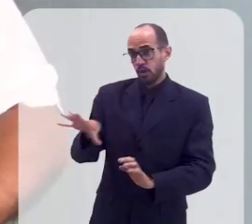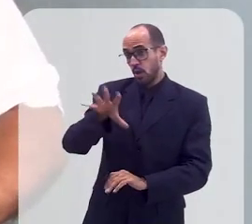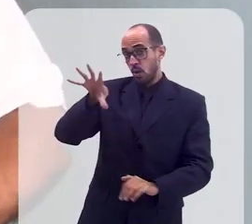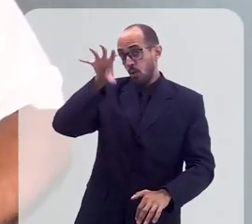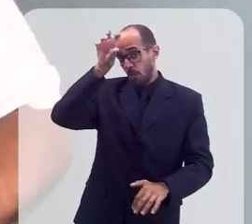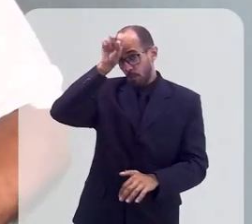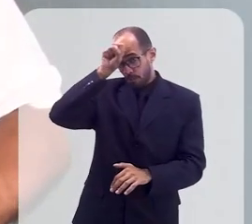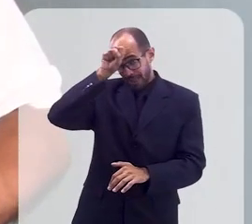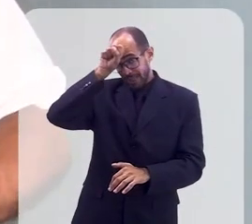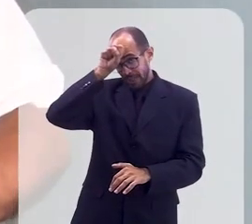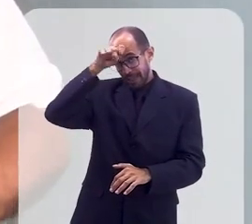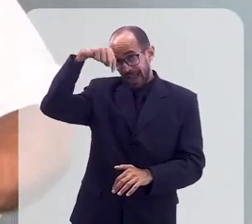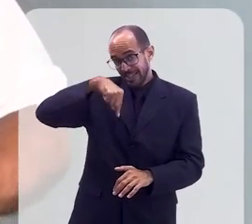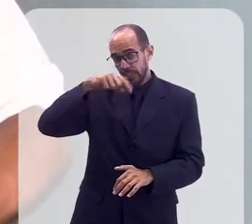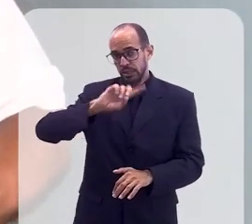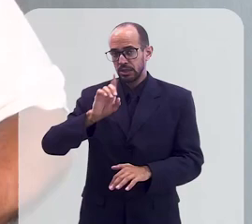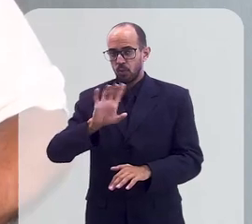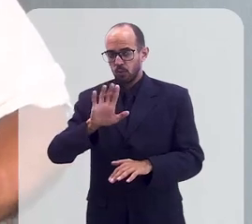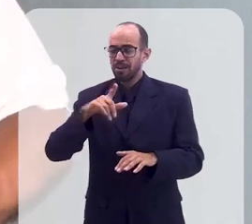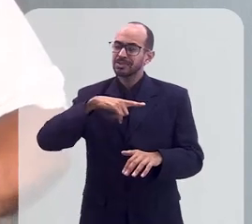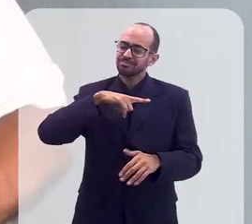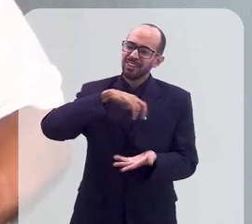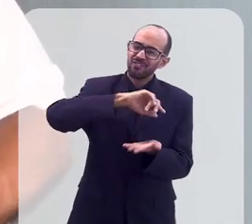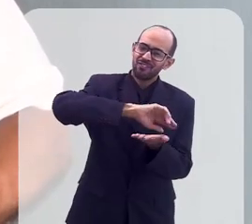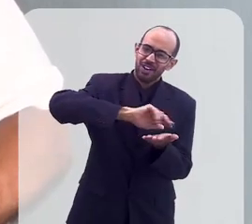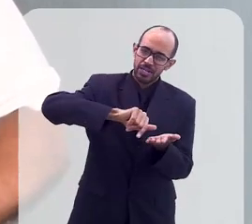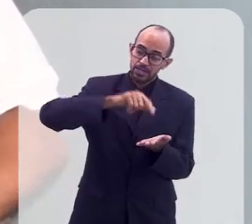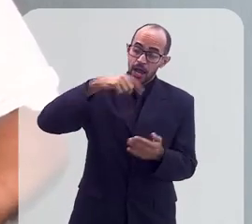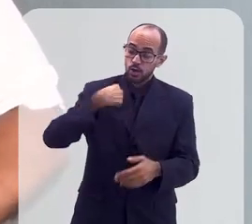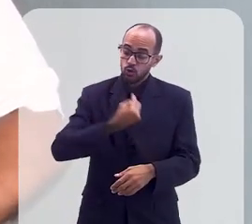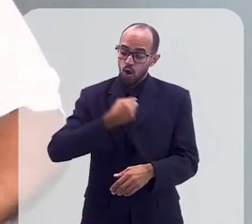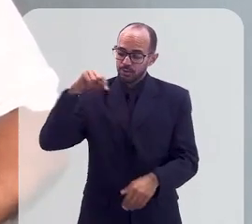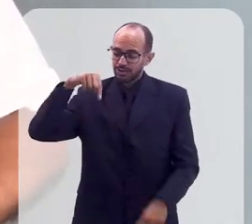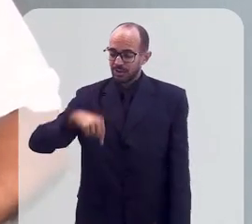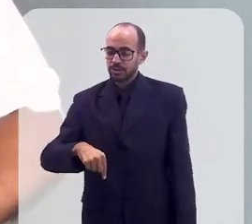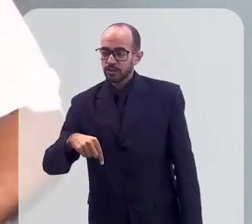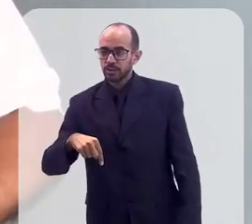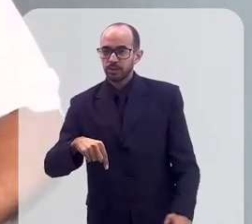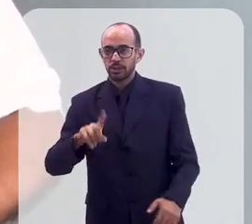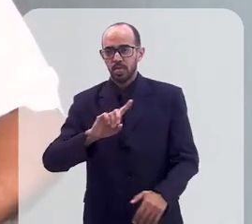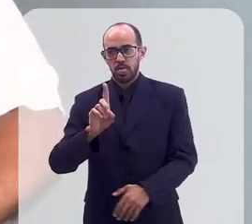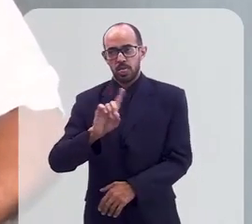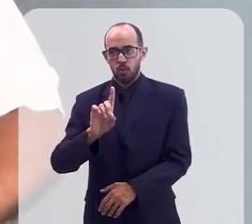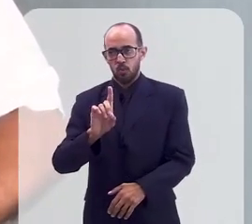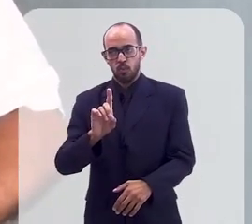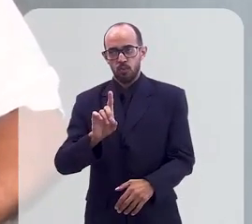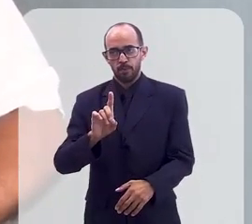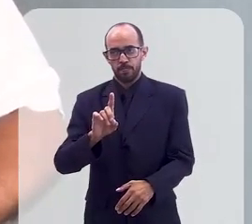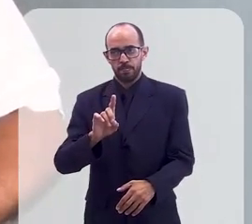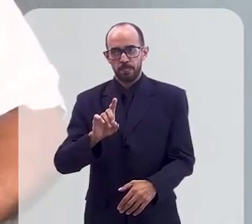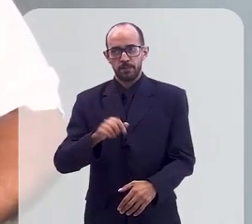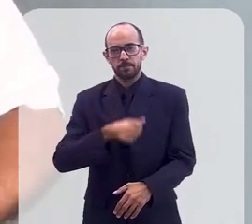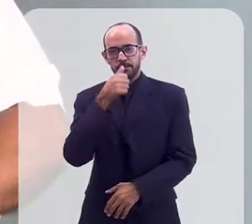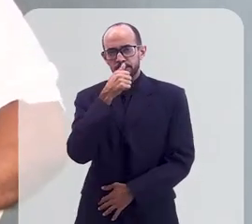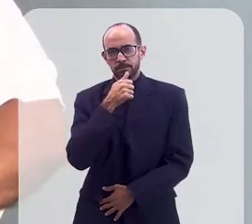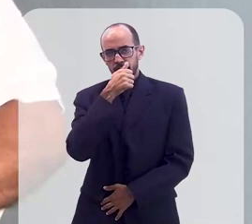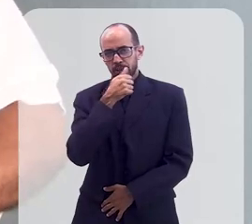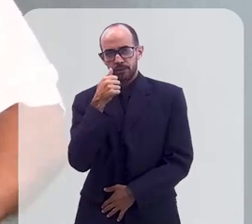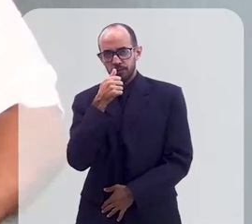É que eu falei, tem Umbandas e Umbandas. Tem Umbanda e Umbandas. A nossa Umbanda, ela não